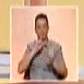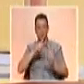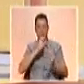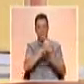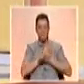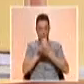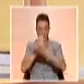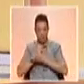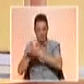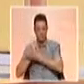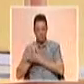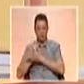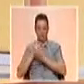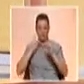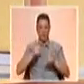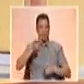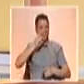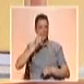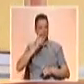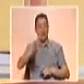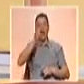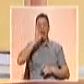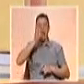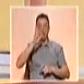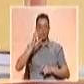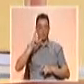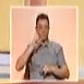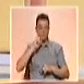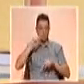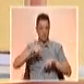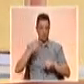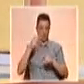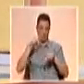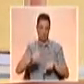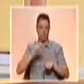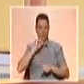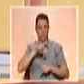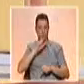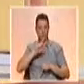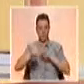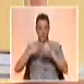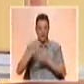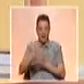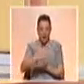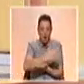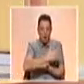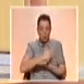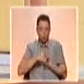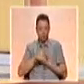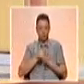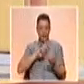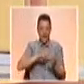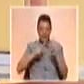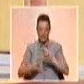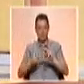pode ajudar nesta preservação da água, na preservação deste bem? Nós podemos, temos recursos no dia-a-dia,